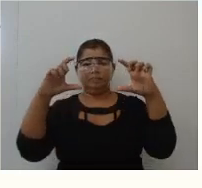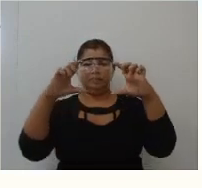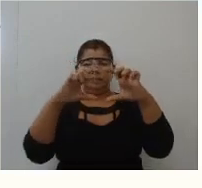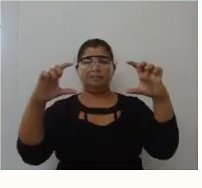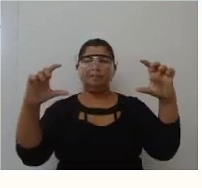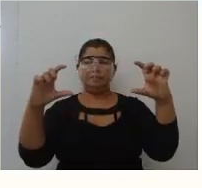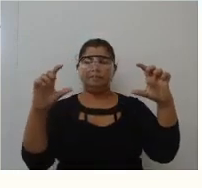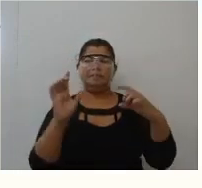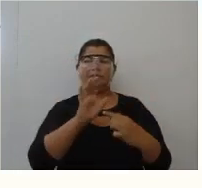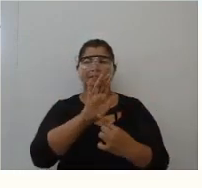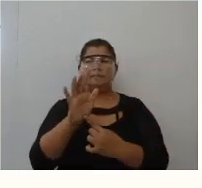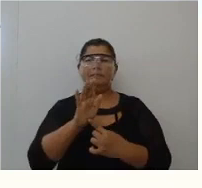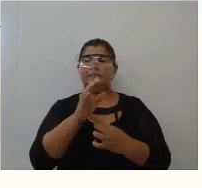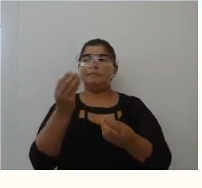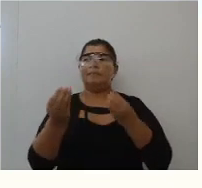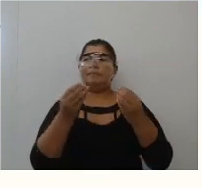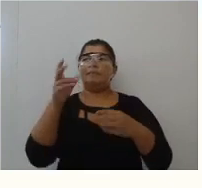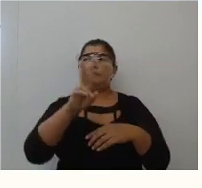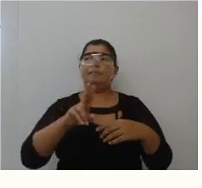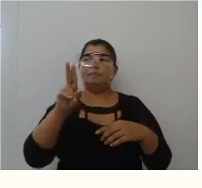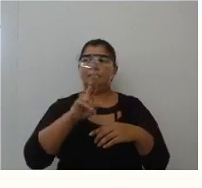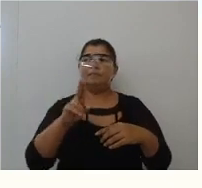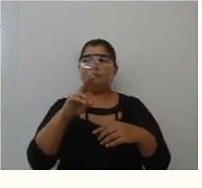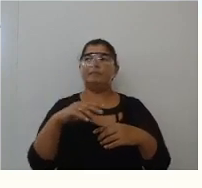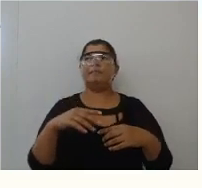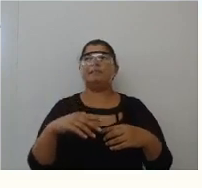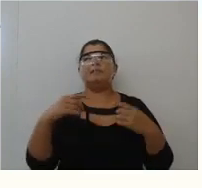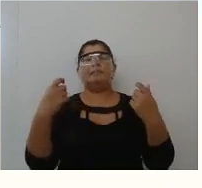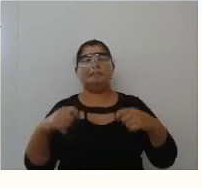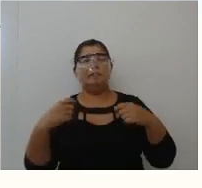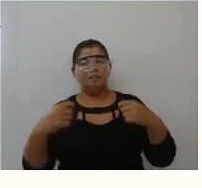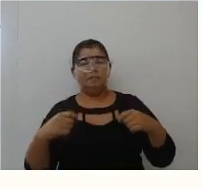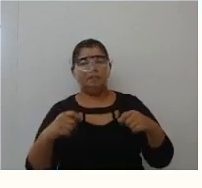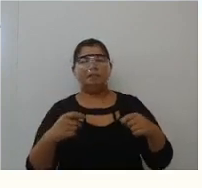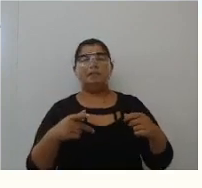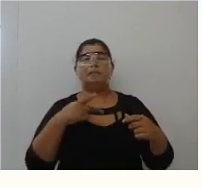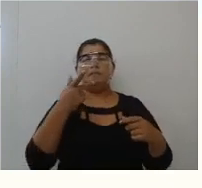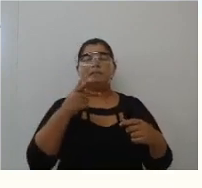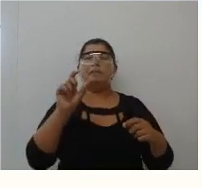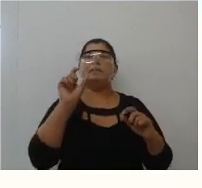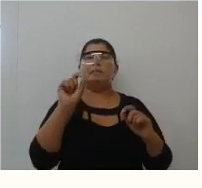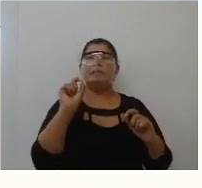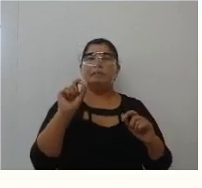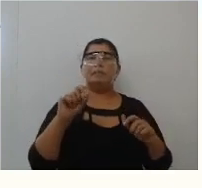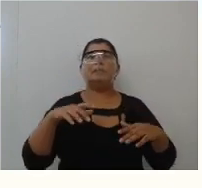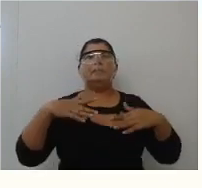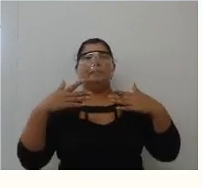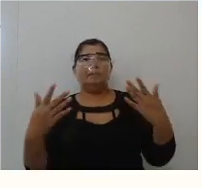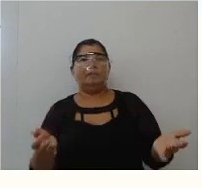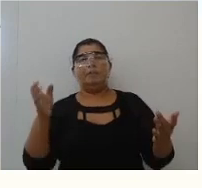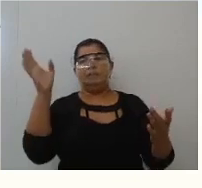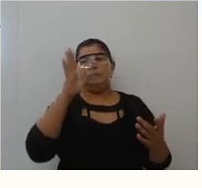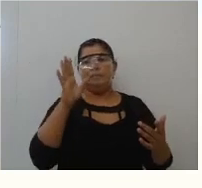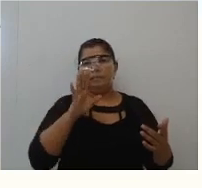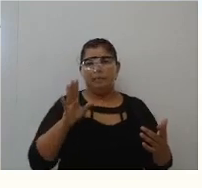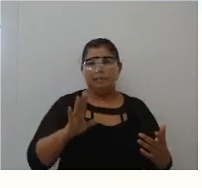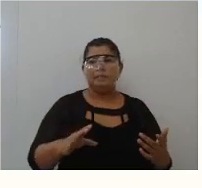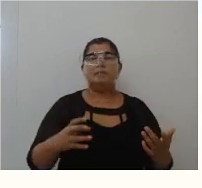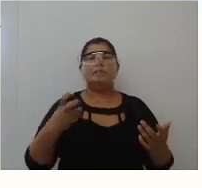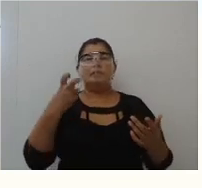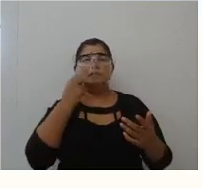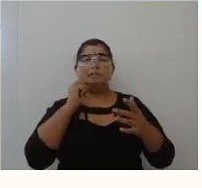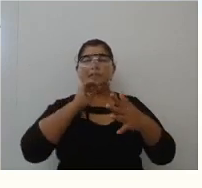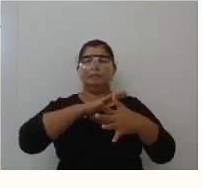a gente utiliza as conjunções na redação. Ó. É preciso frisar que, embora o Brasil tenha adotado a língua brasileira de